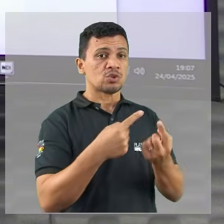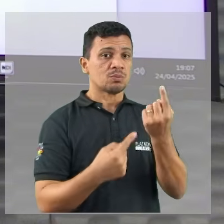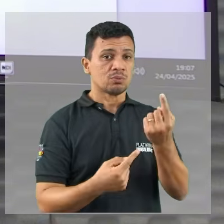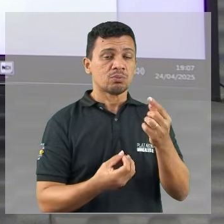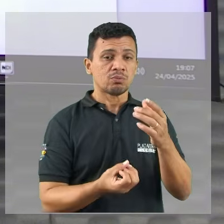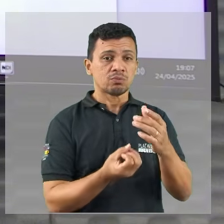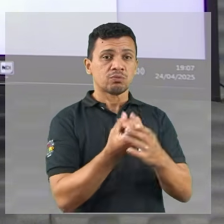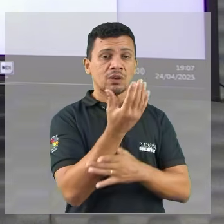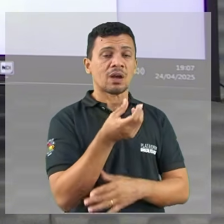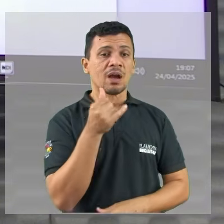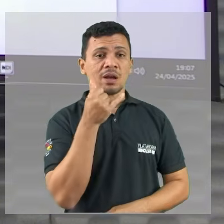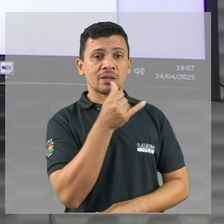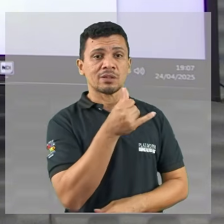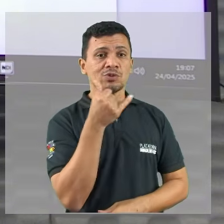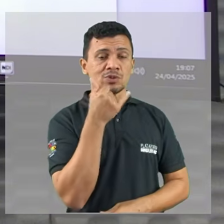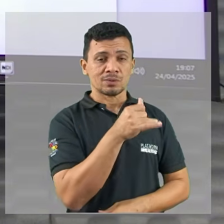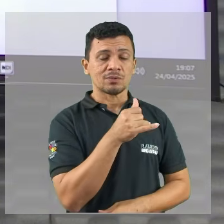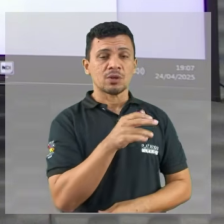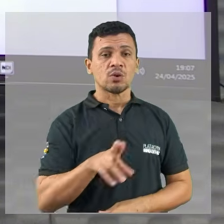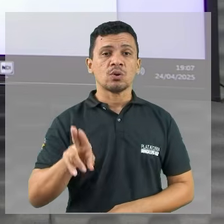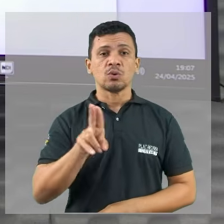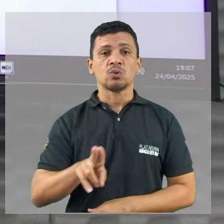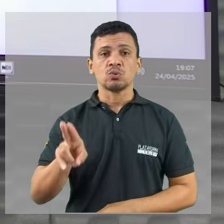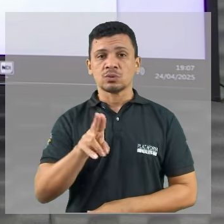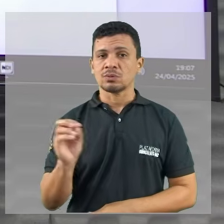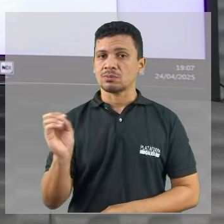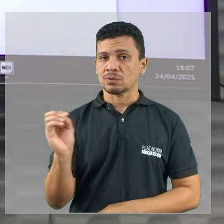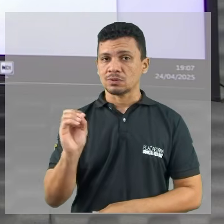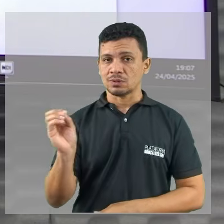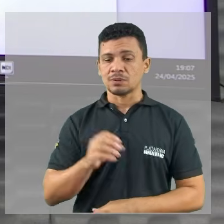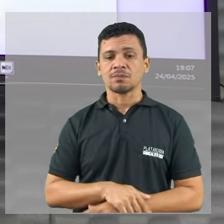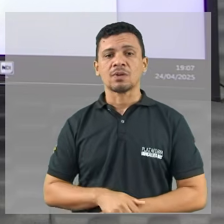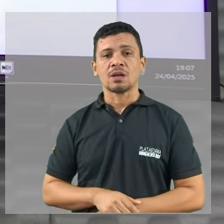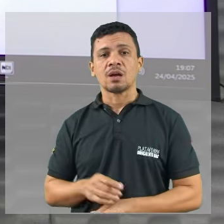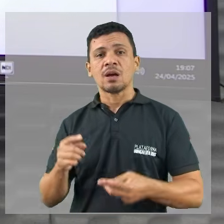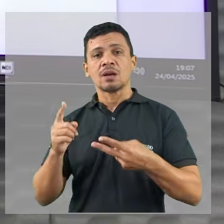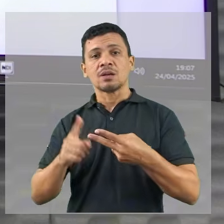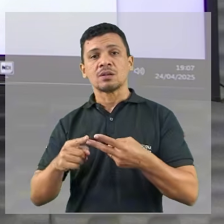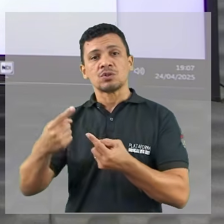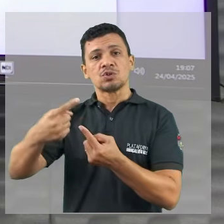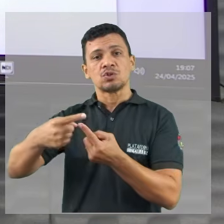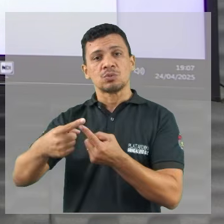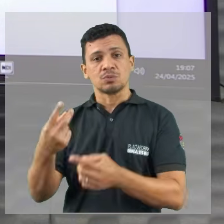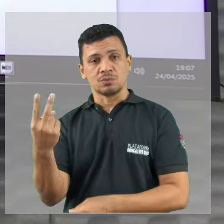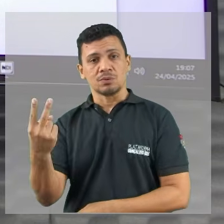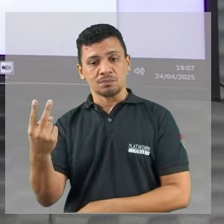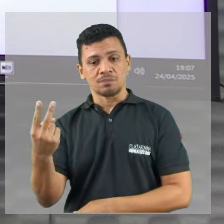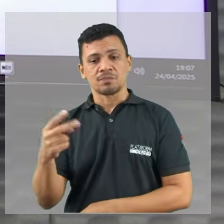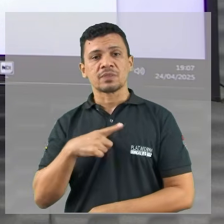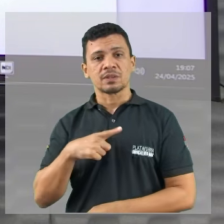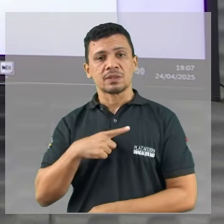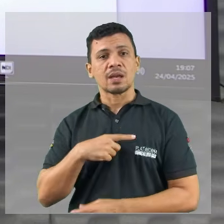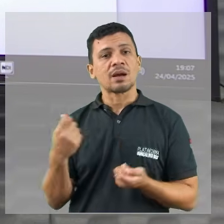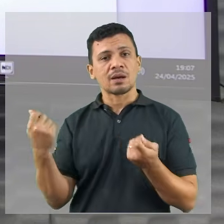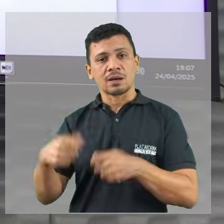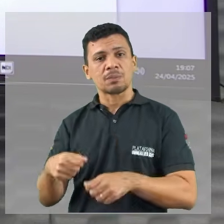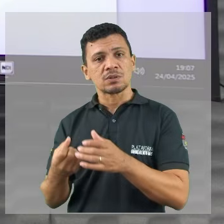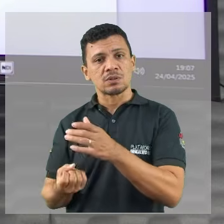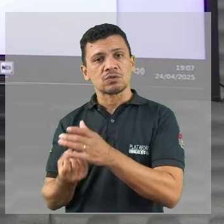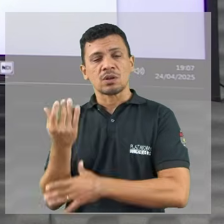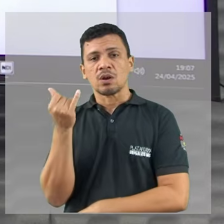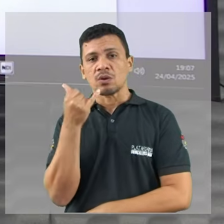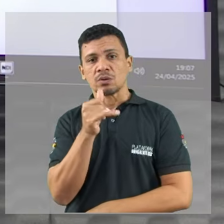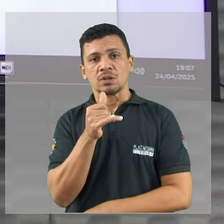energia com a utilização de oxigênio. A fibra tipo 2, ela tem a capacidade de gerar energia sem